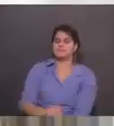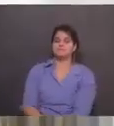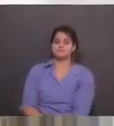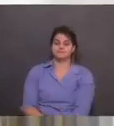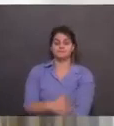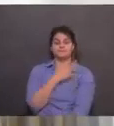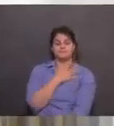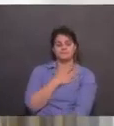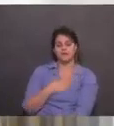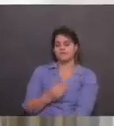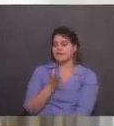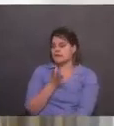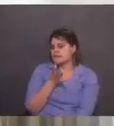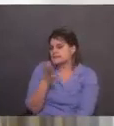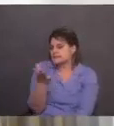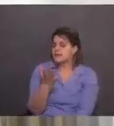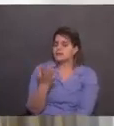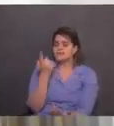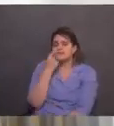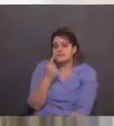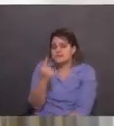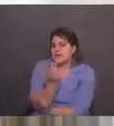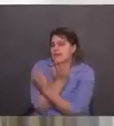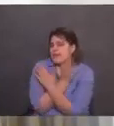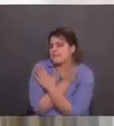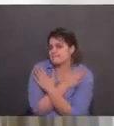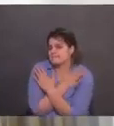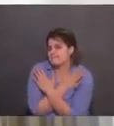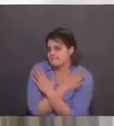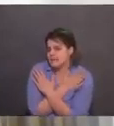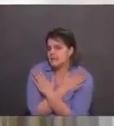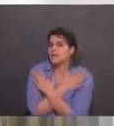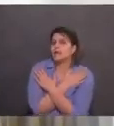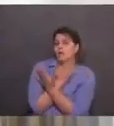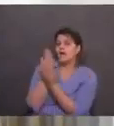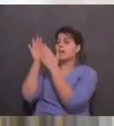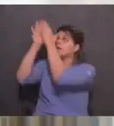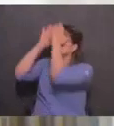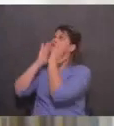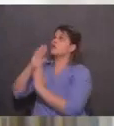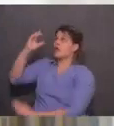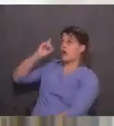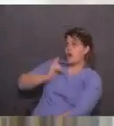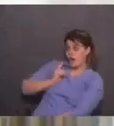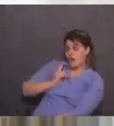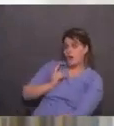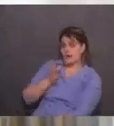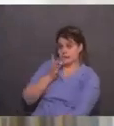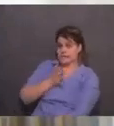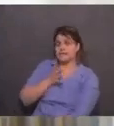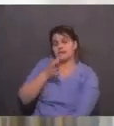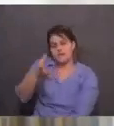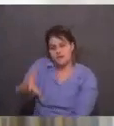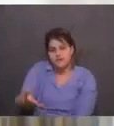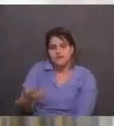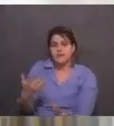Quero dirigir uma palavra, amiga, que quer ser eco daquilo que a Senhora de Fátima, a Senhora cheia da luz